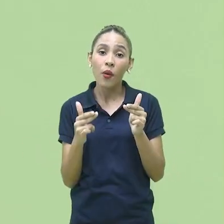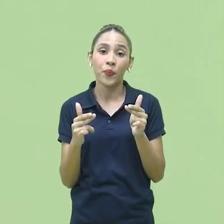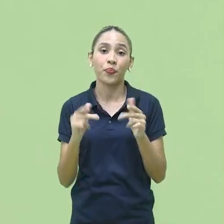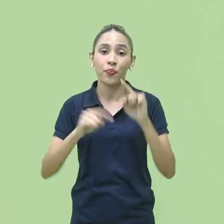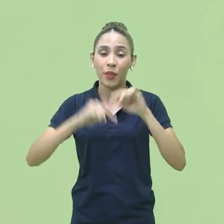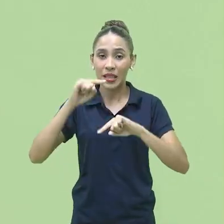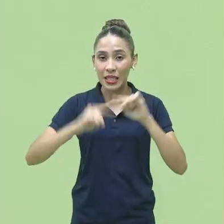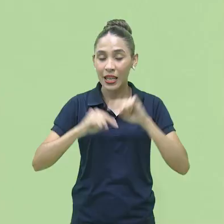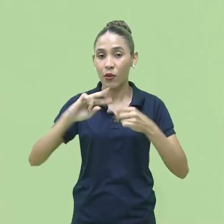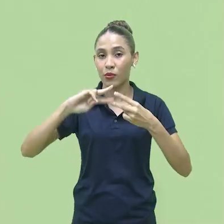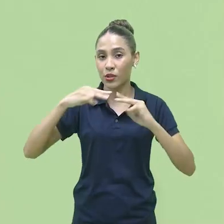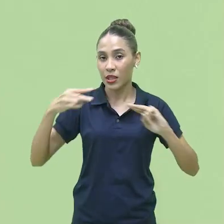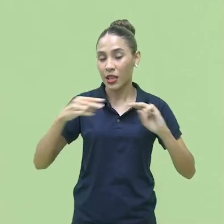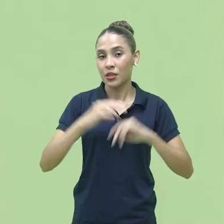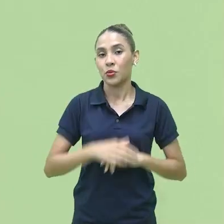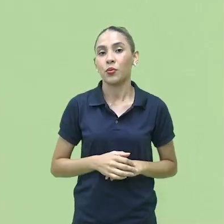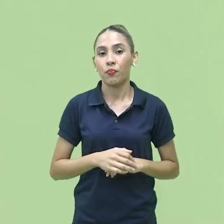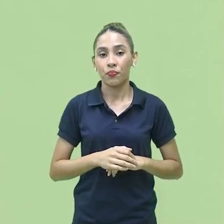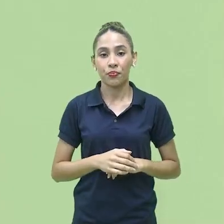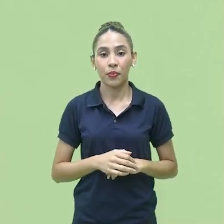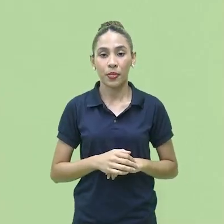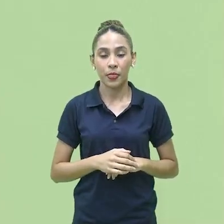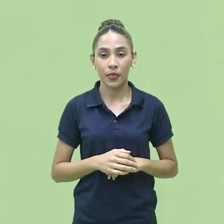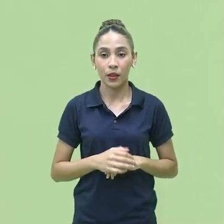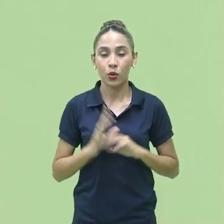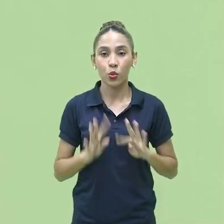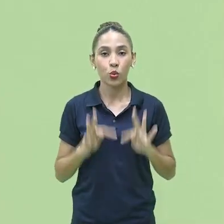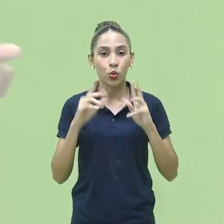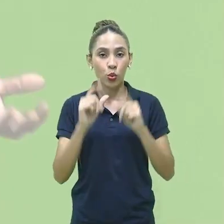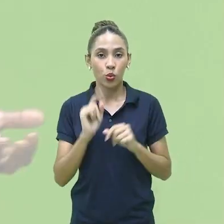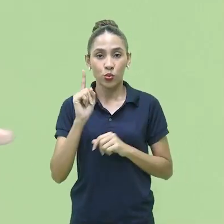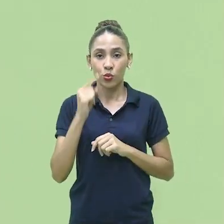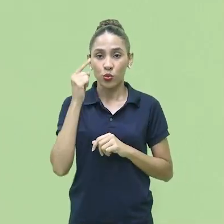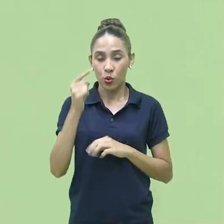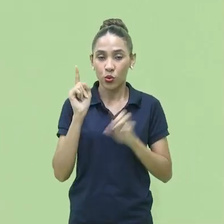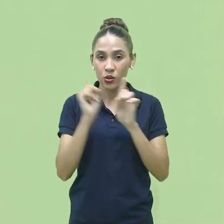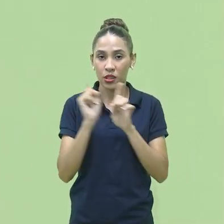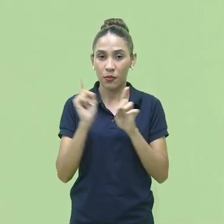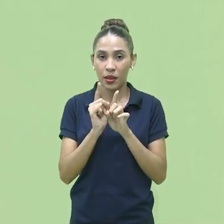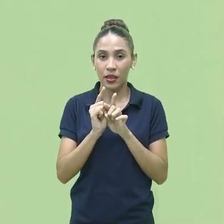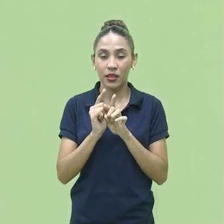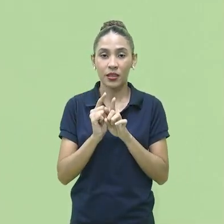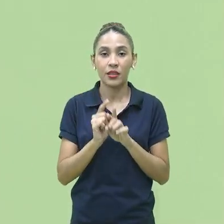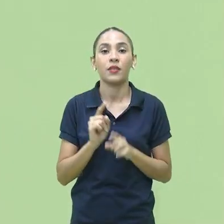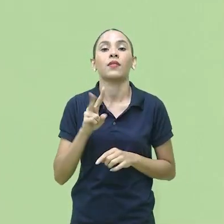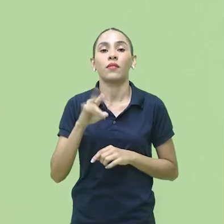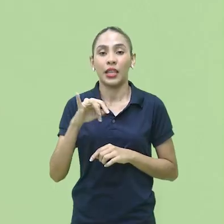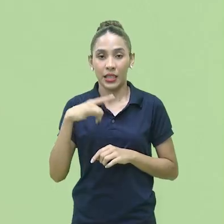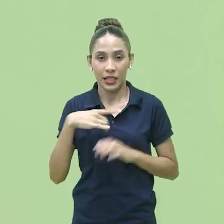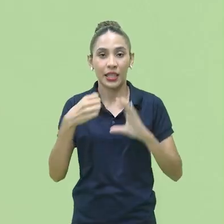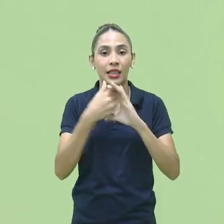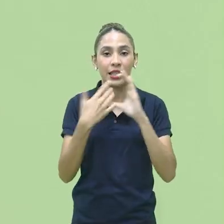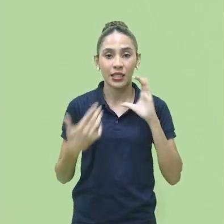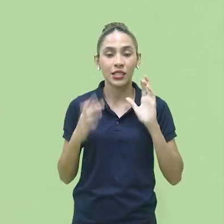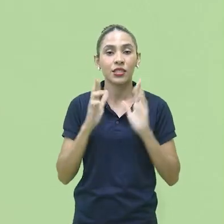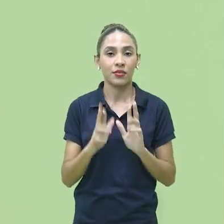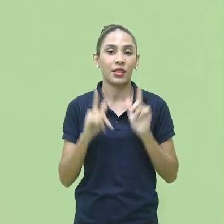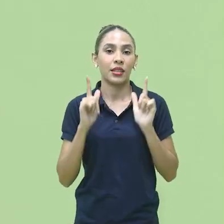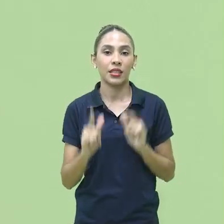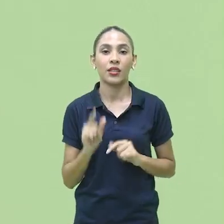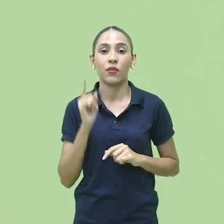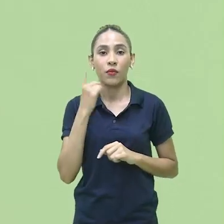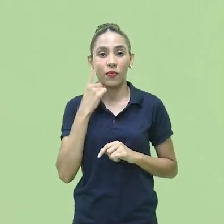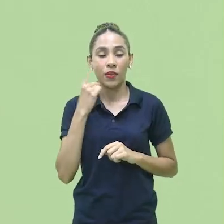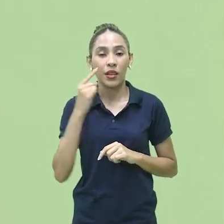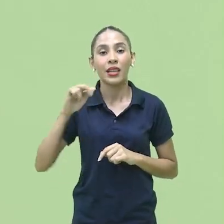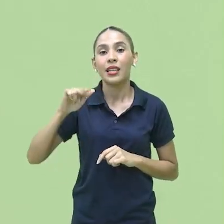material genético. Fora esta exceção, todos os outros indivíduos de uma prole vão ter características diferentes. É só você olhar